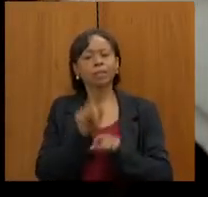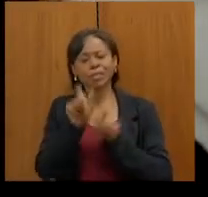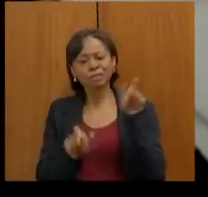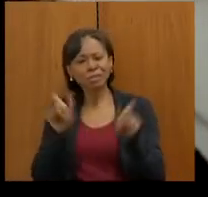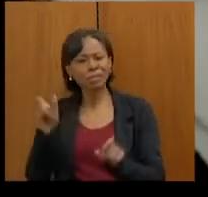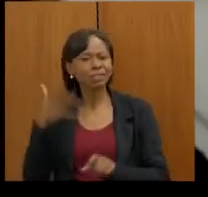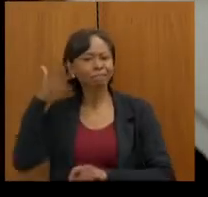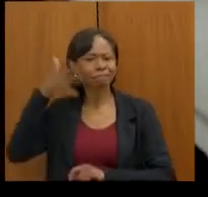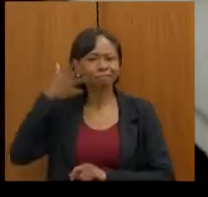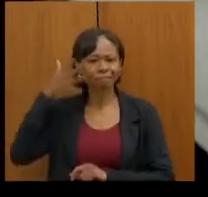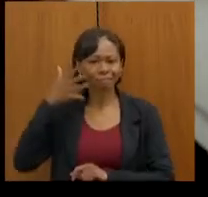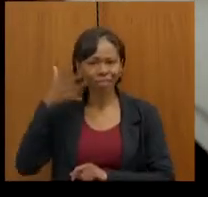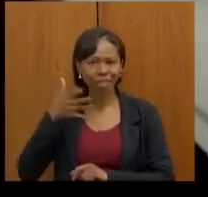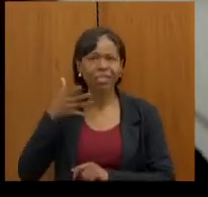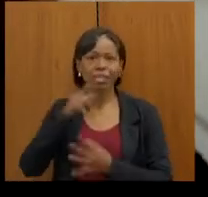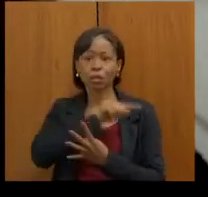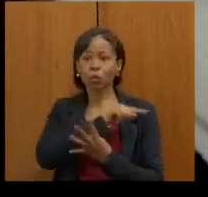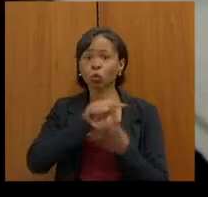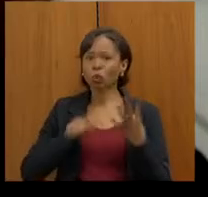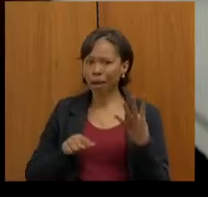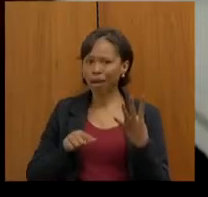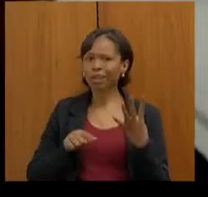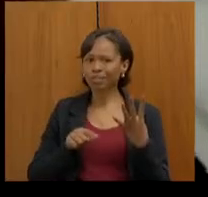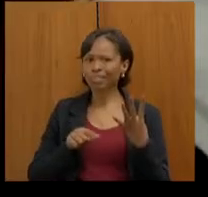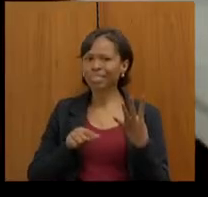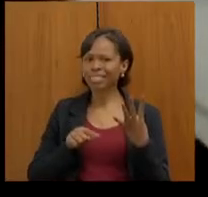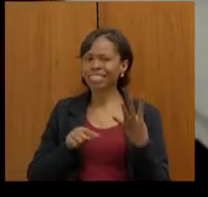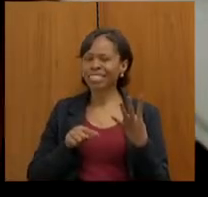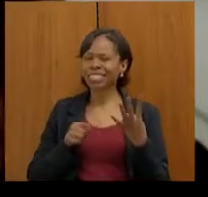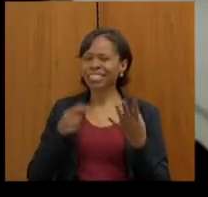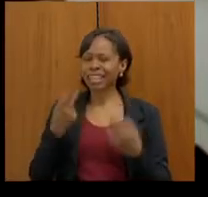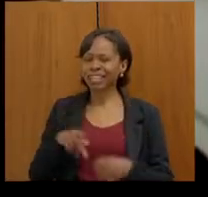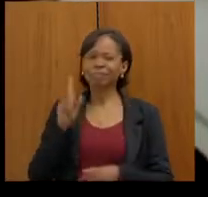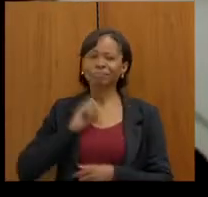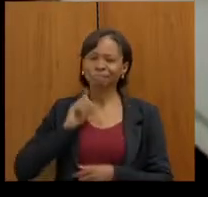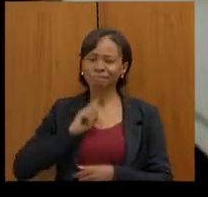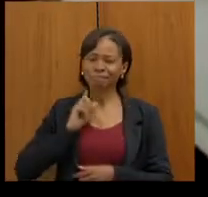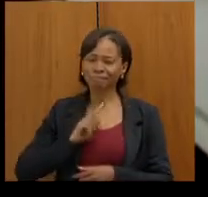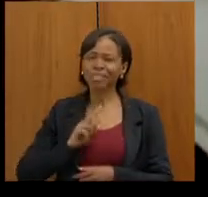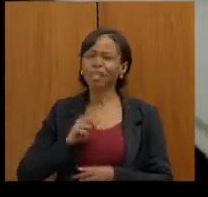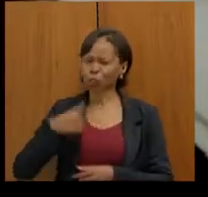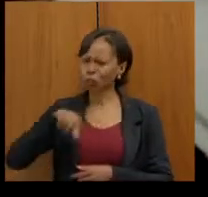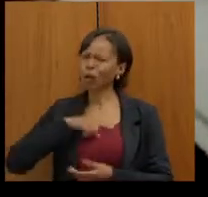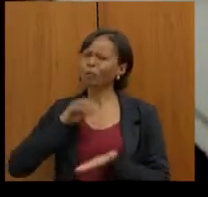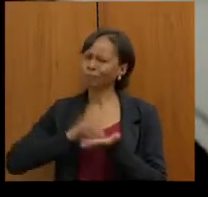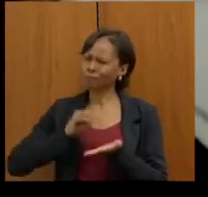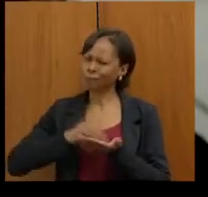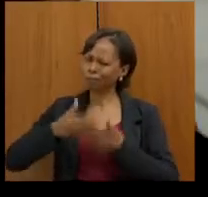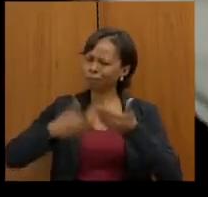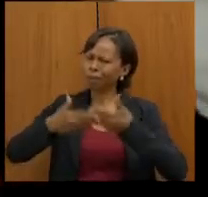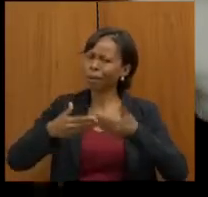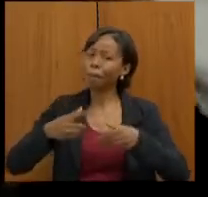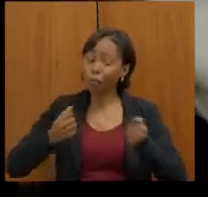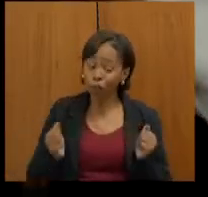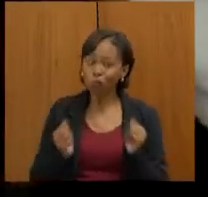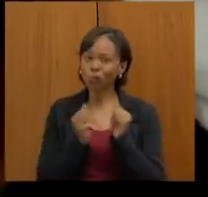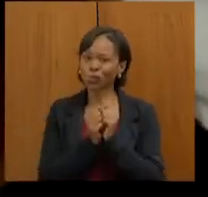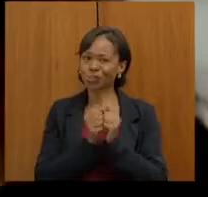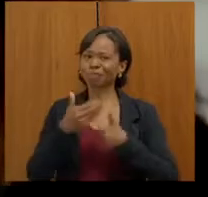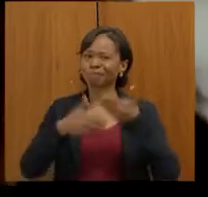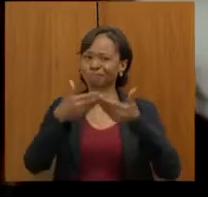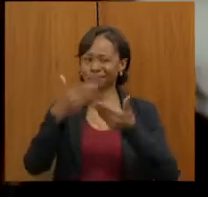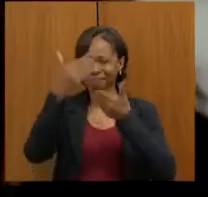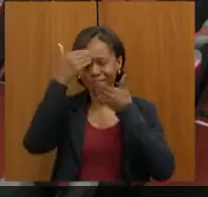falaram Não é essas partes representações aí de nosso estado e ter que a gente tem muito caminhar mas vamos caminhar juntos Muito